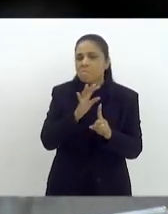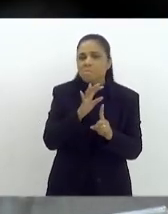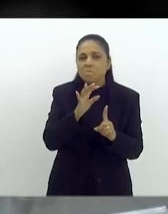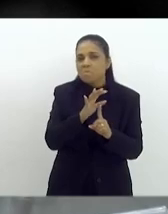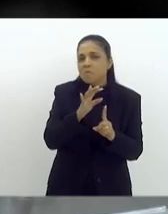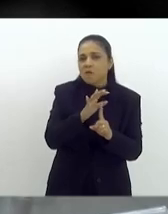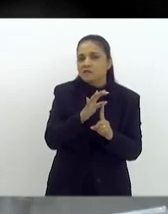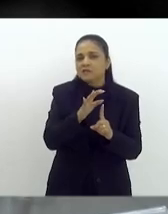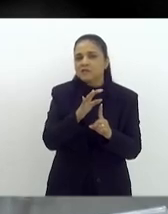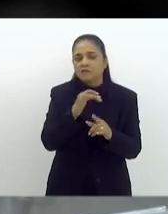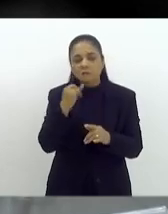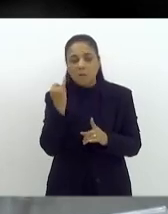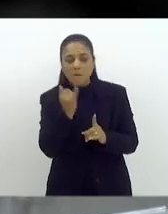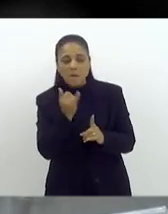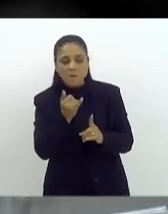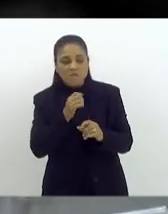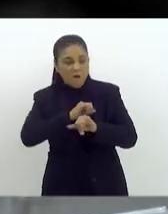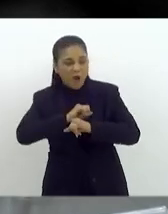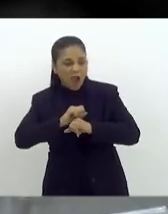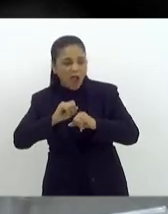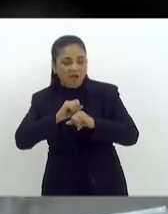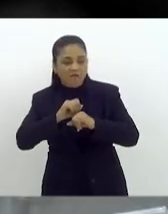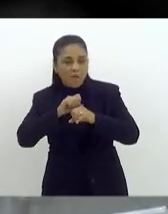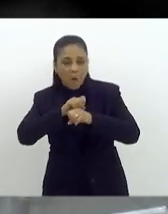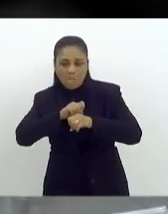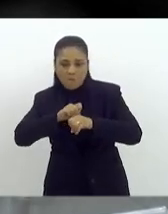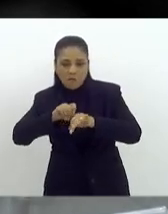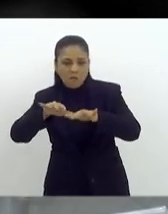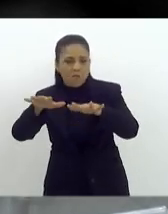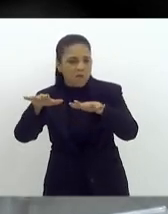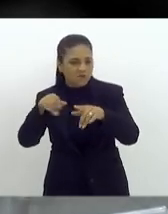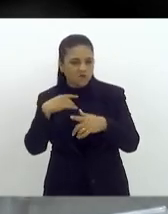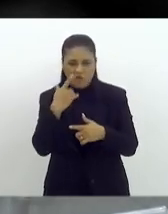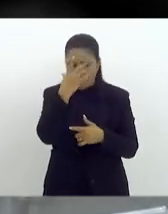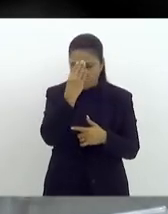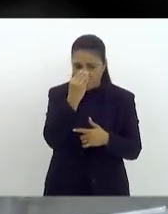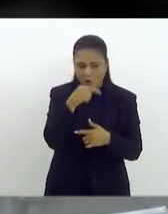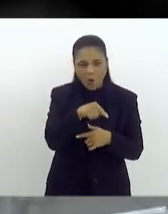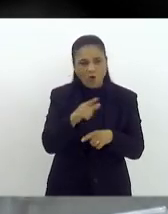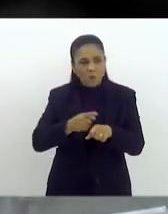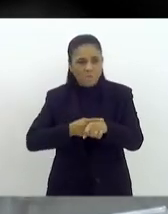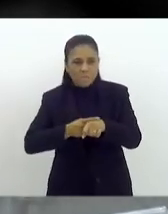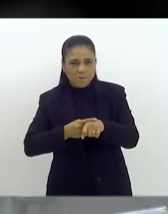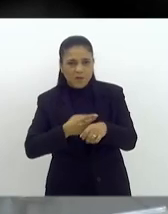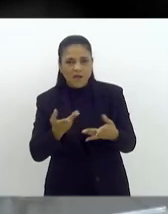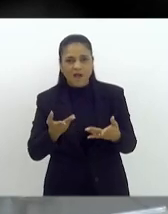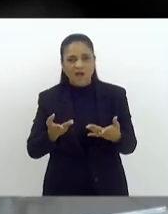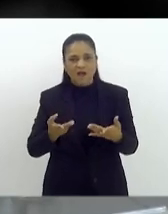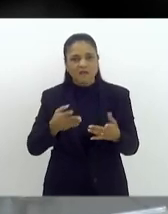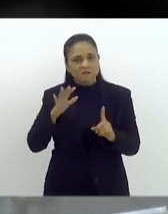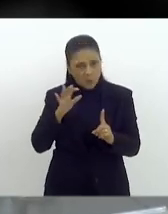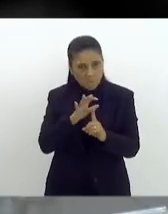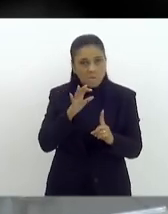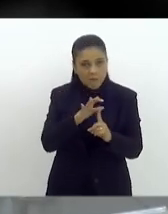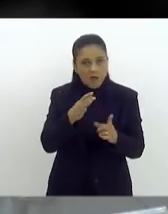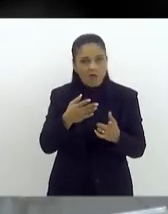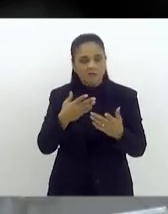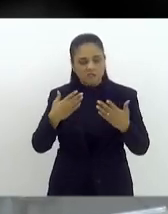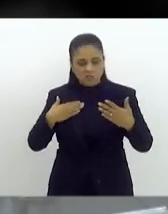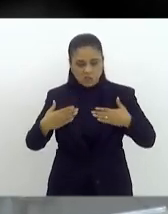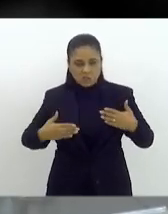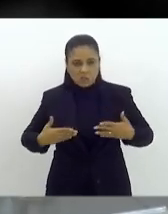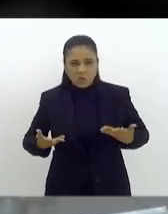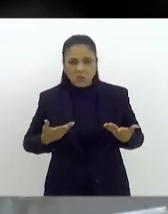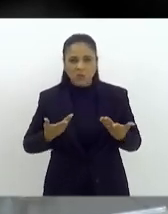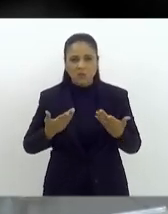dizendo que iria divulgar né essas imagens e solicitando por exemplo que ela venha a expor seu corpo